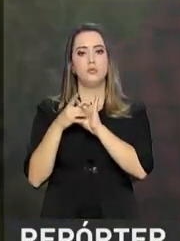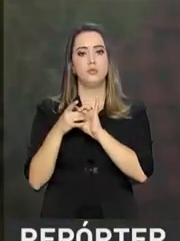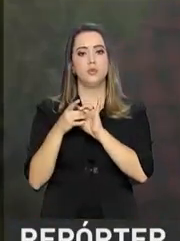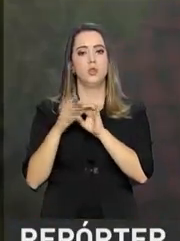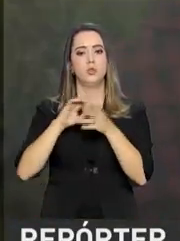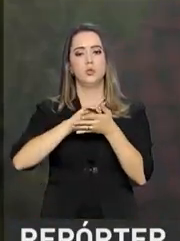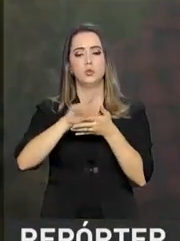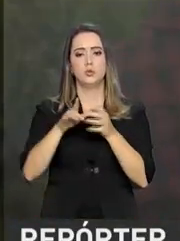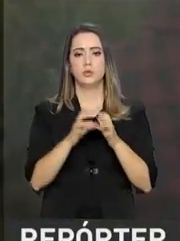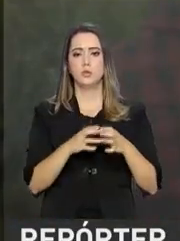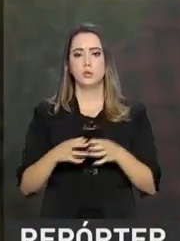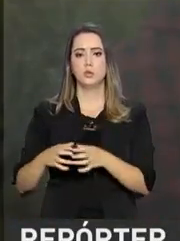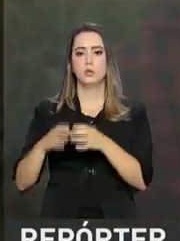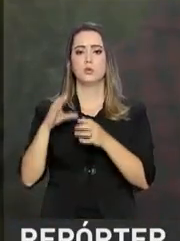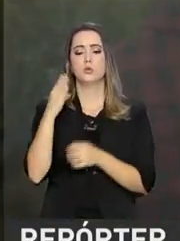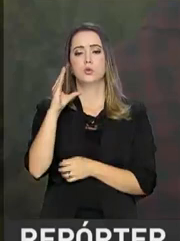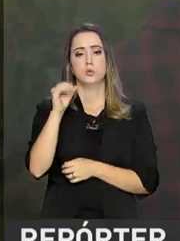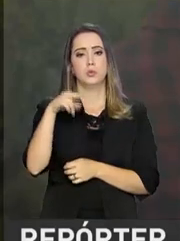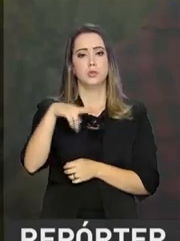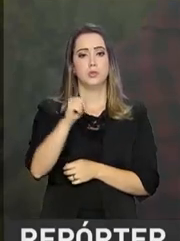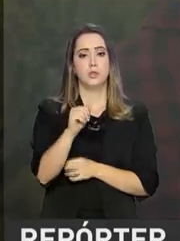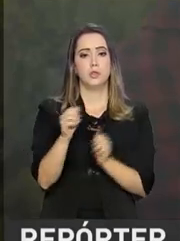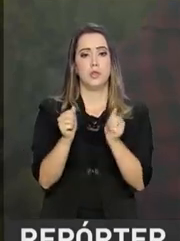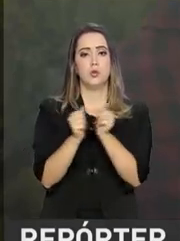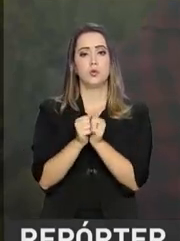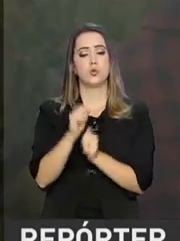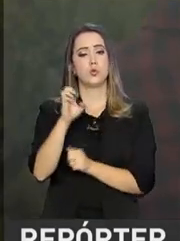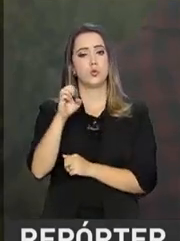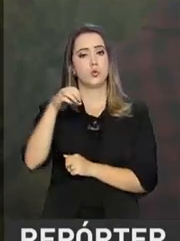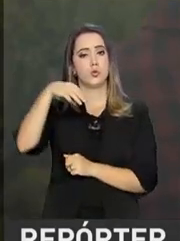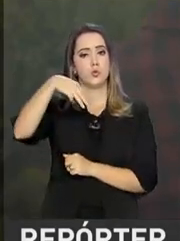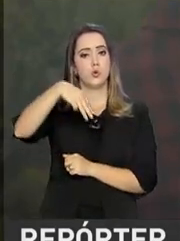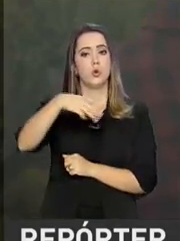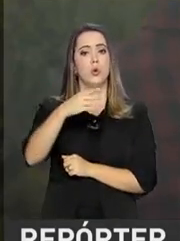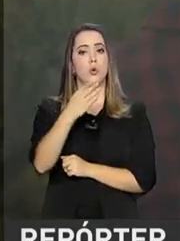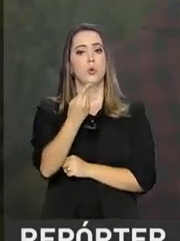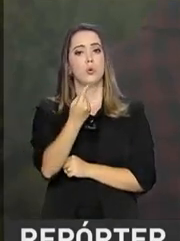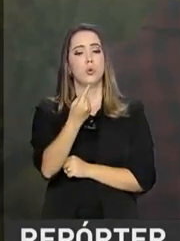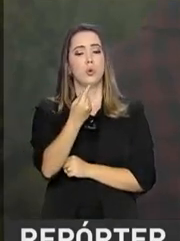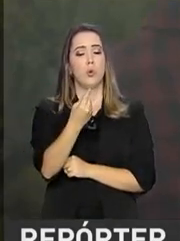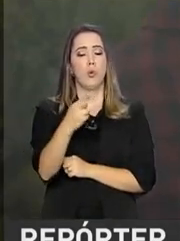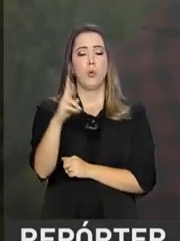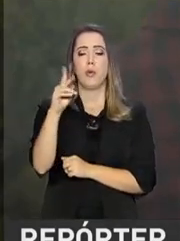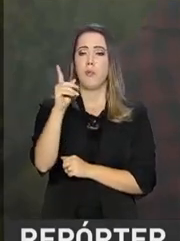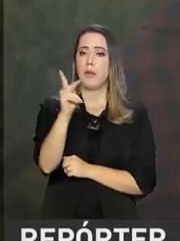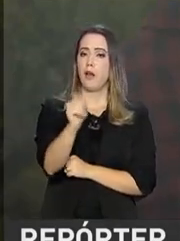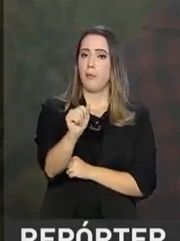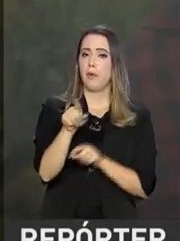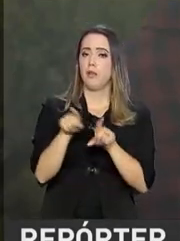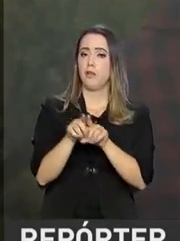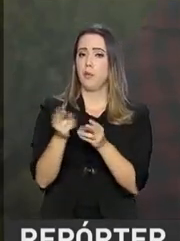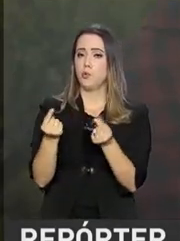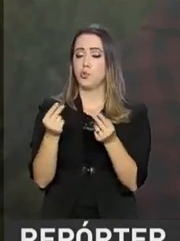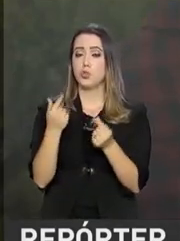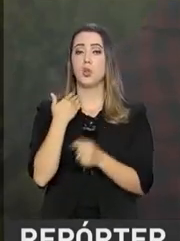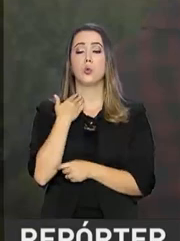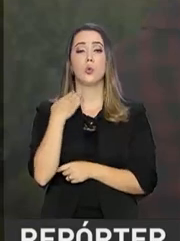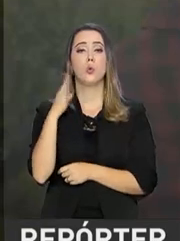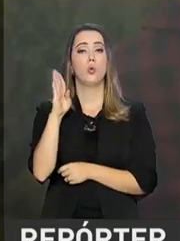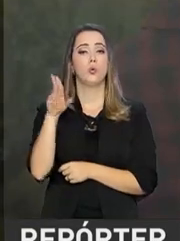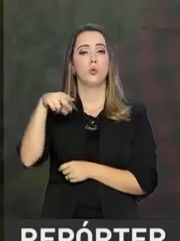da agricultura e pecuária do brasil cna ea embrapa conta com o apoio do banco nacional de desenvolvimento